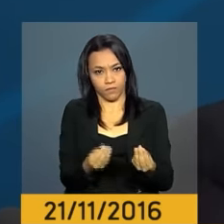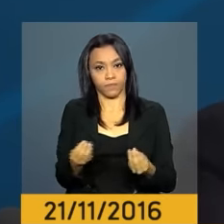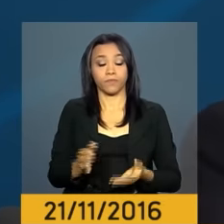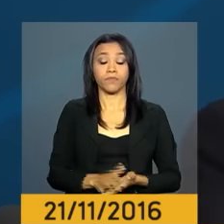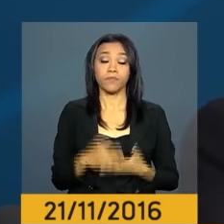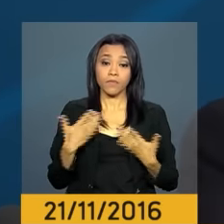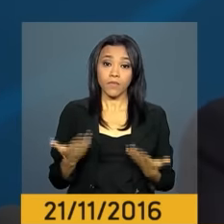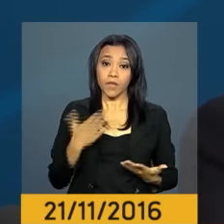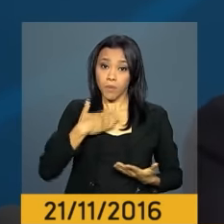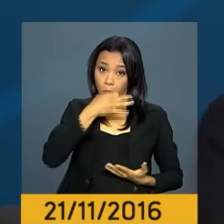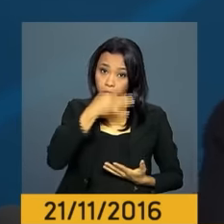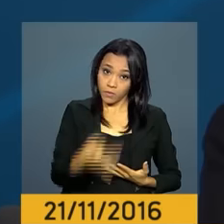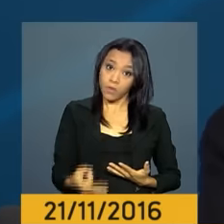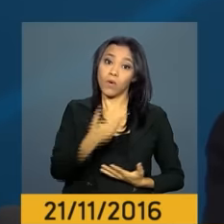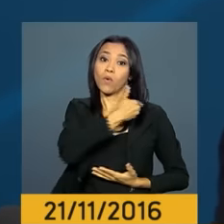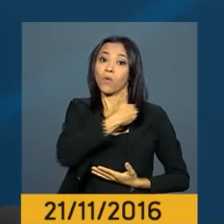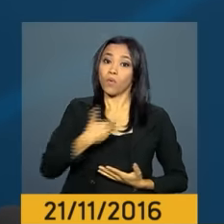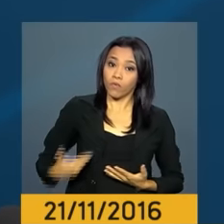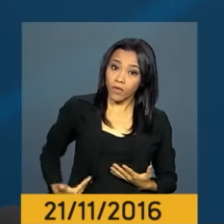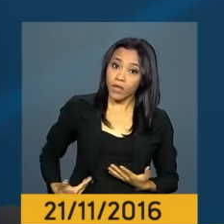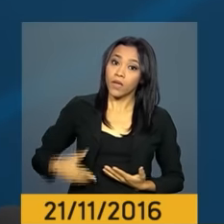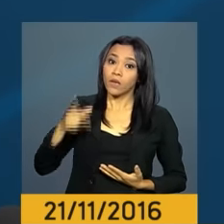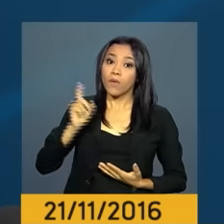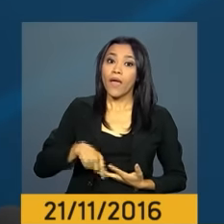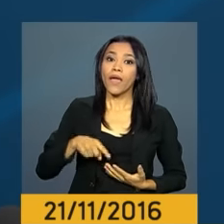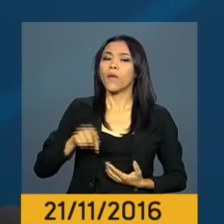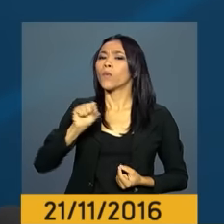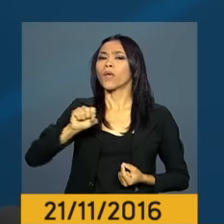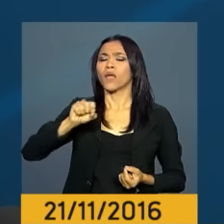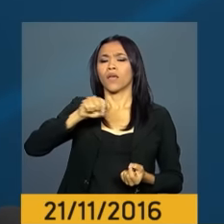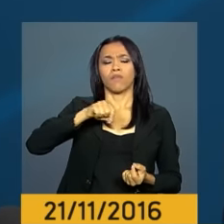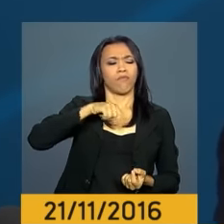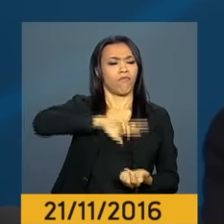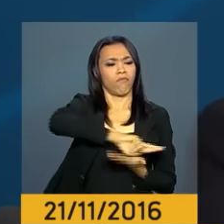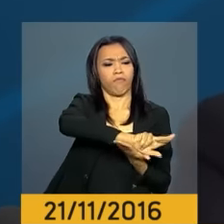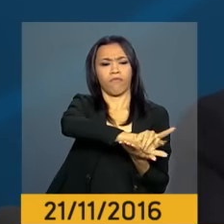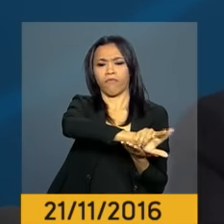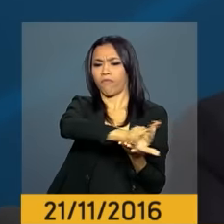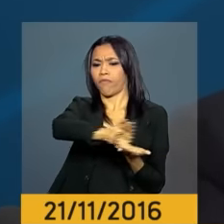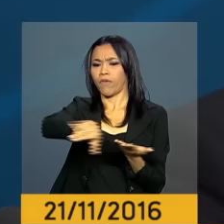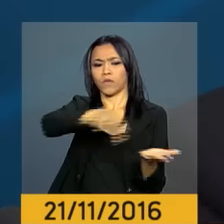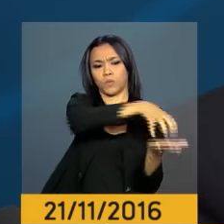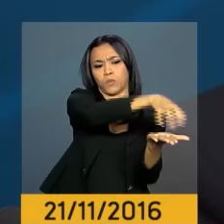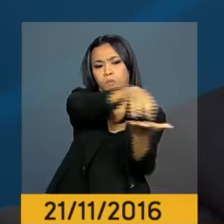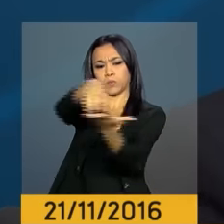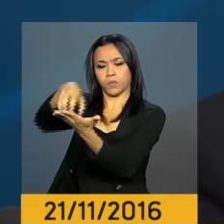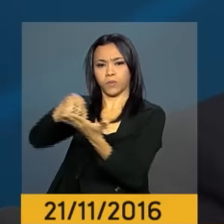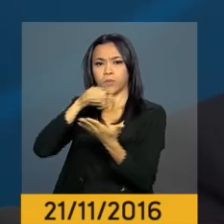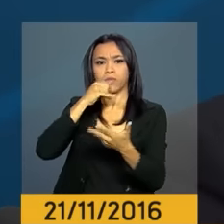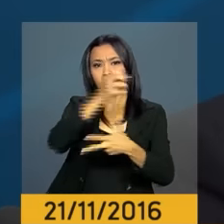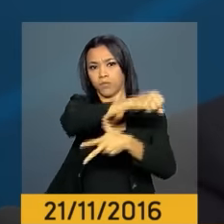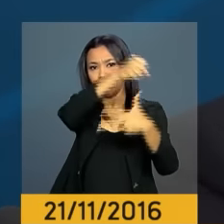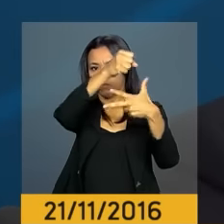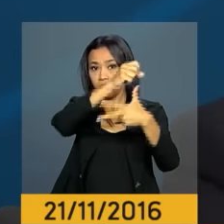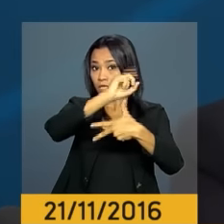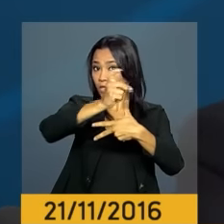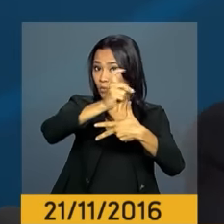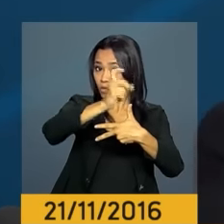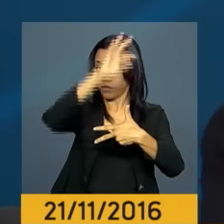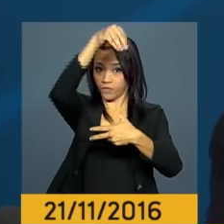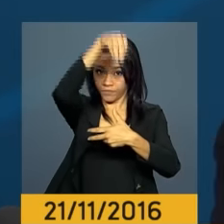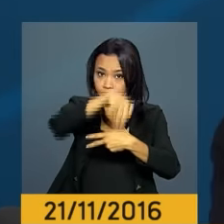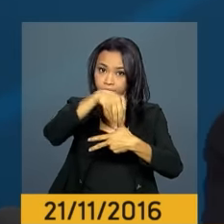governo é a soma das figuras institucionais que integram o executivo. Isto, basicamente, é o